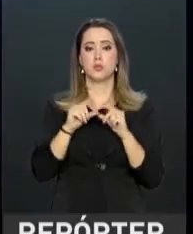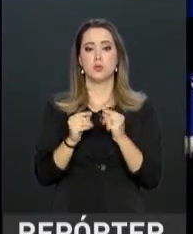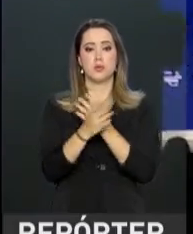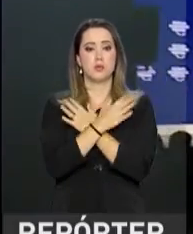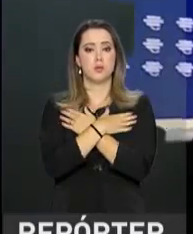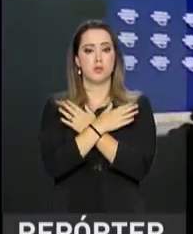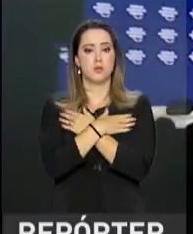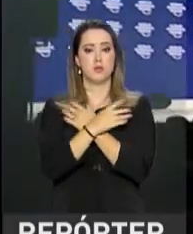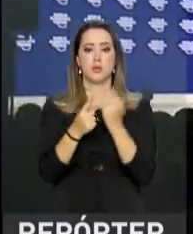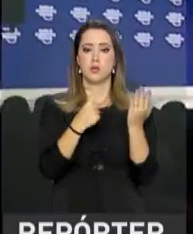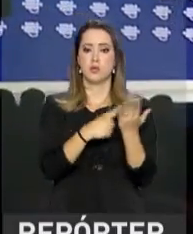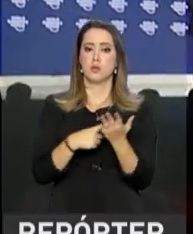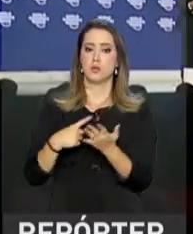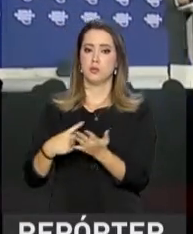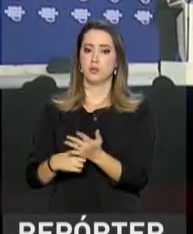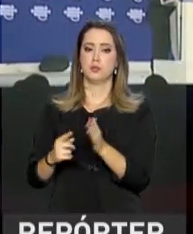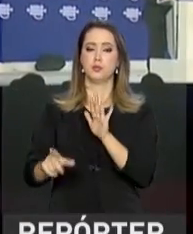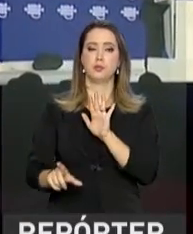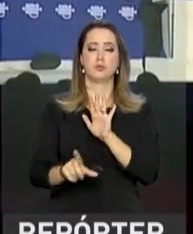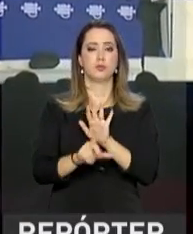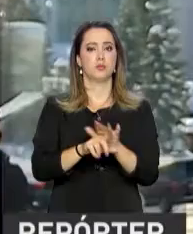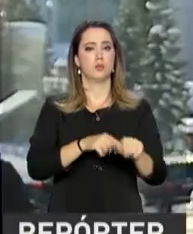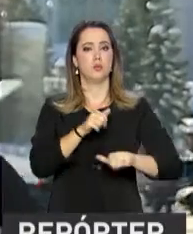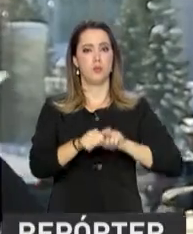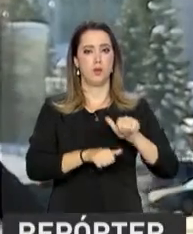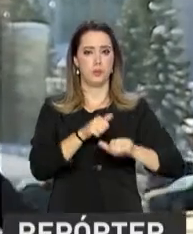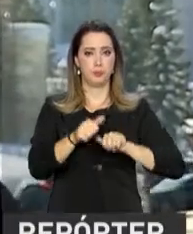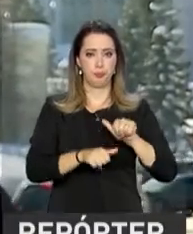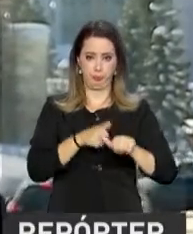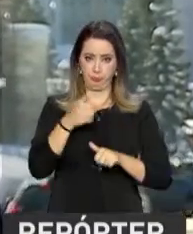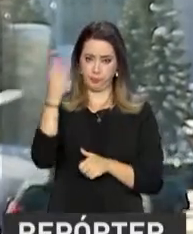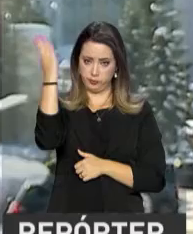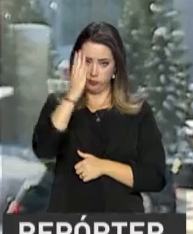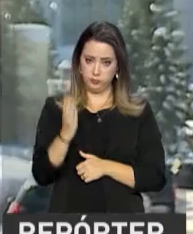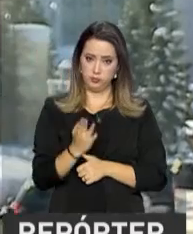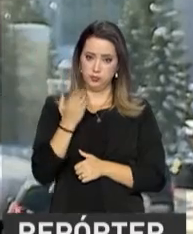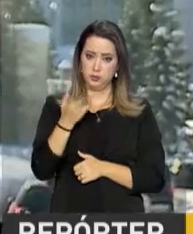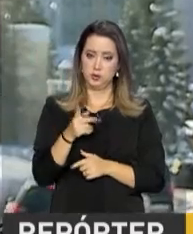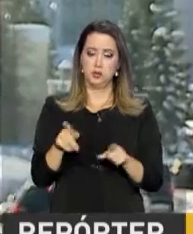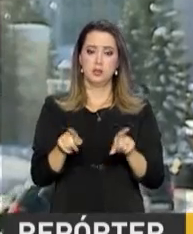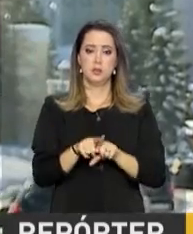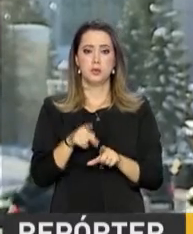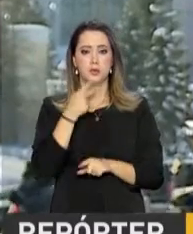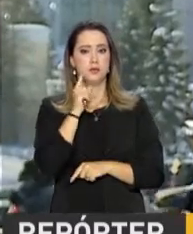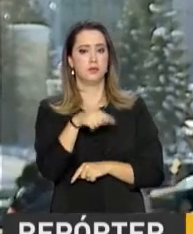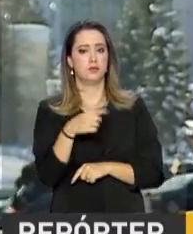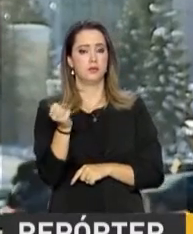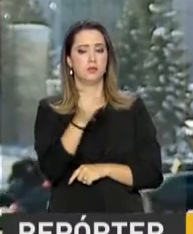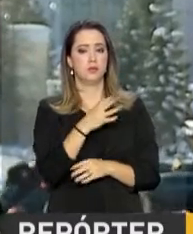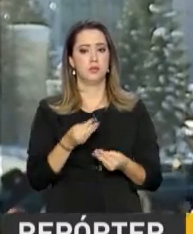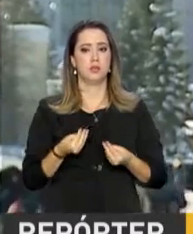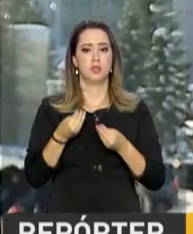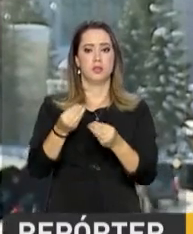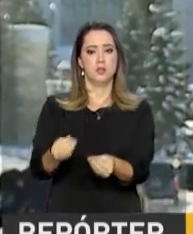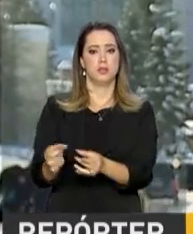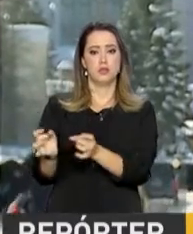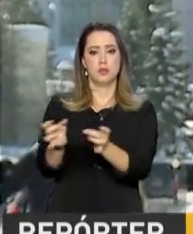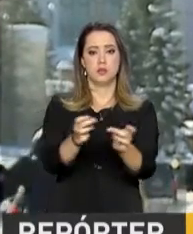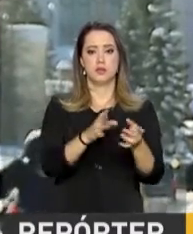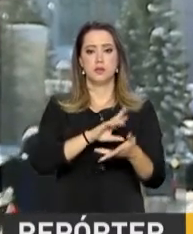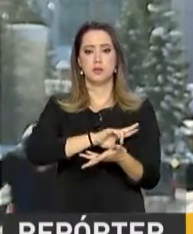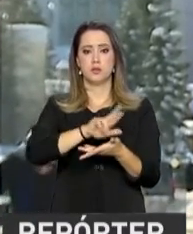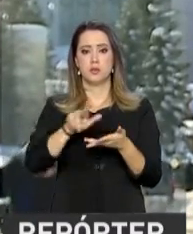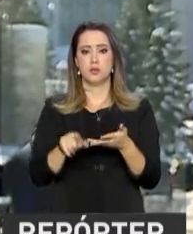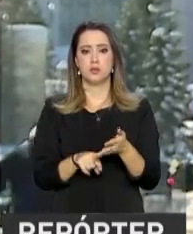ea agenda de reformas em curso no país o presidente michel temer falou ainda sobre as concessões de serviços públicos